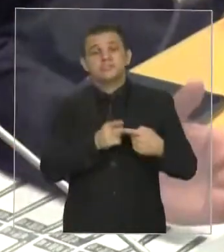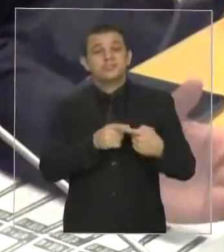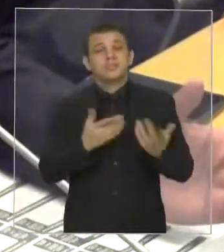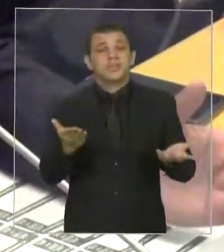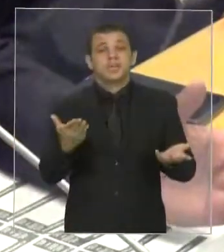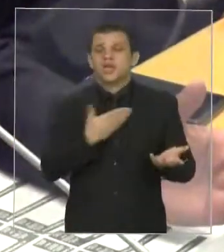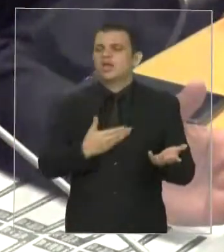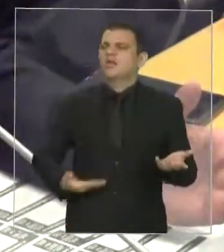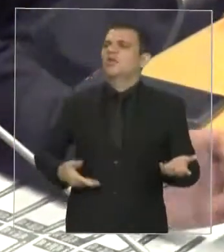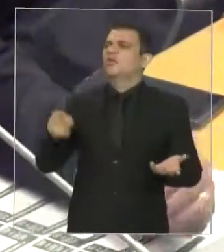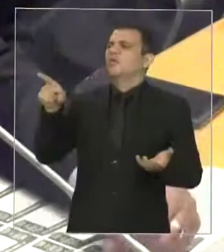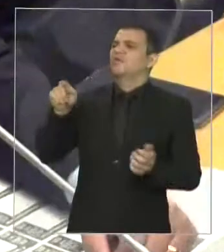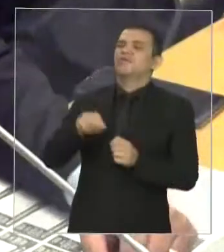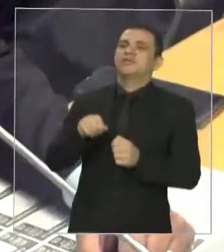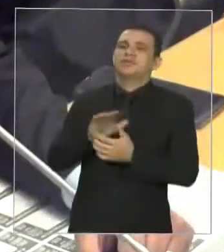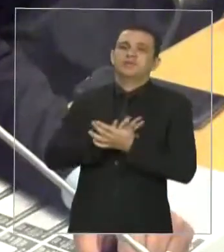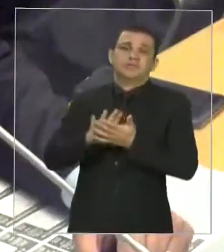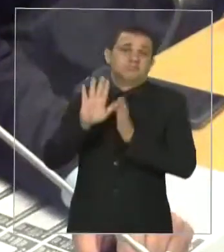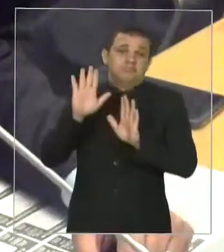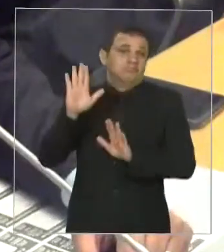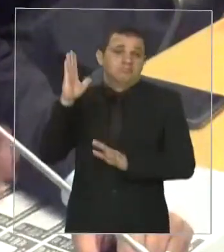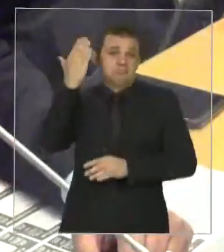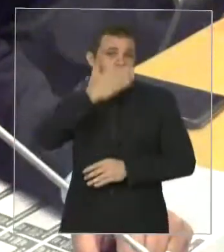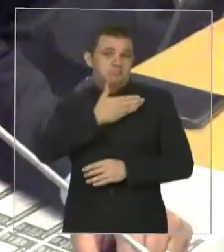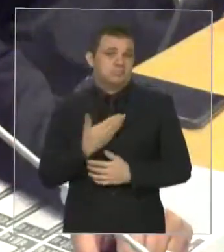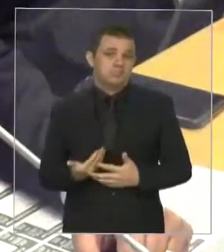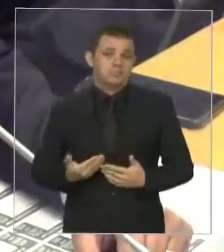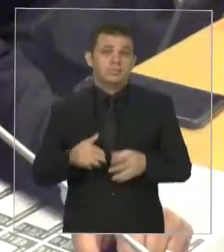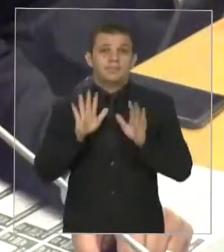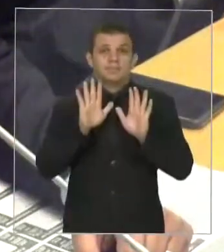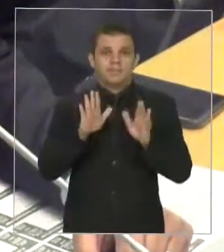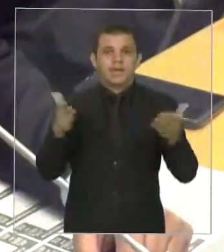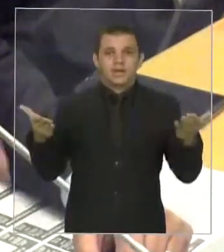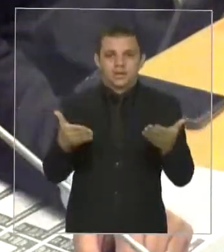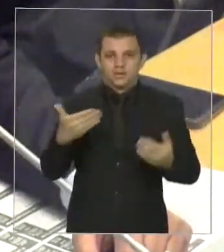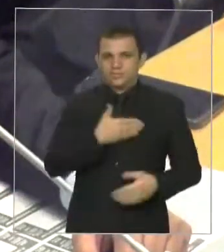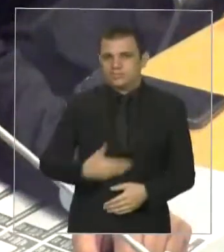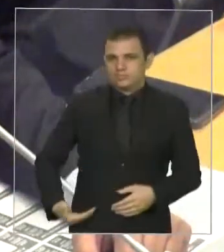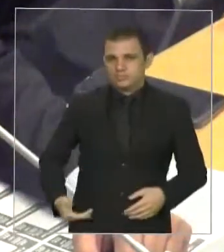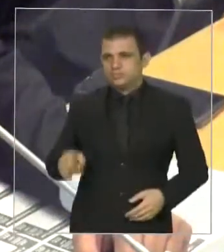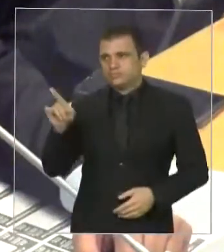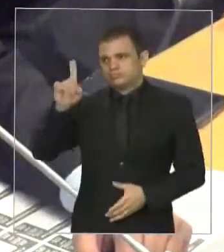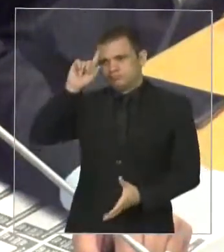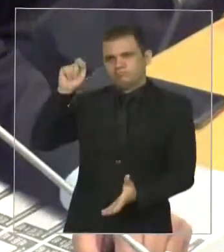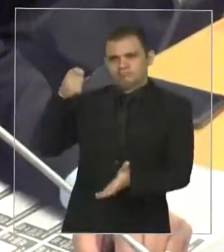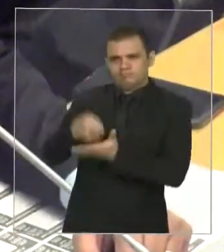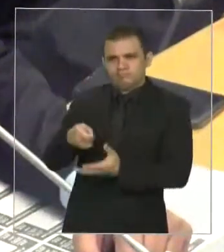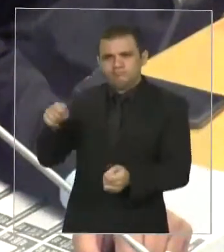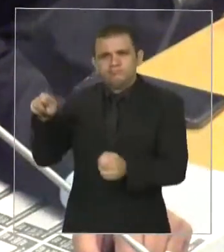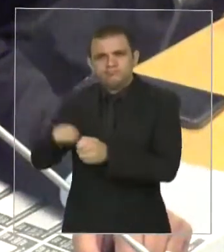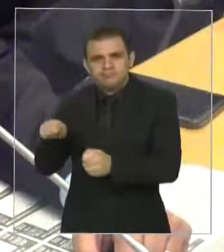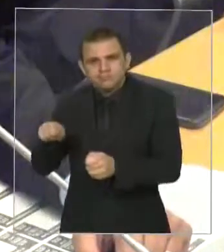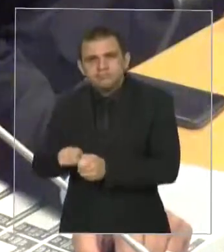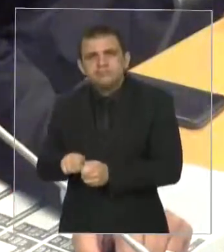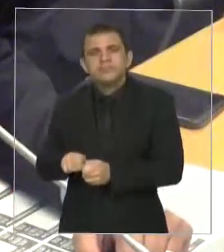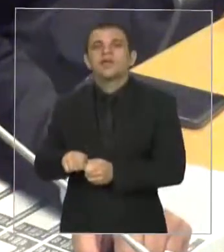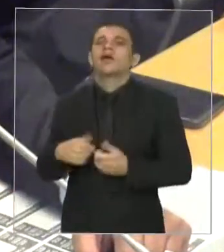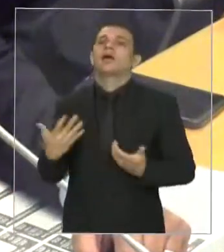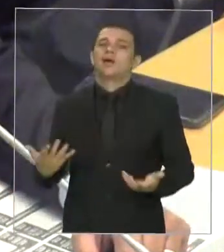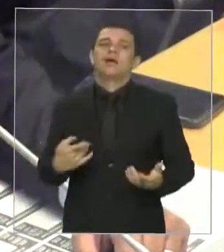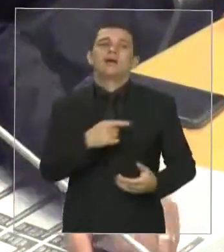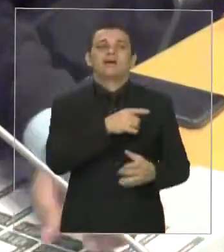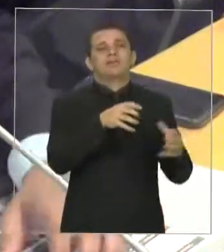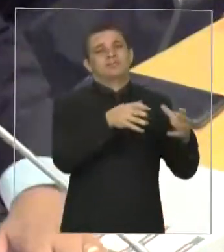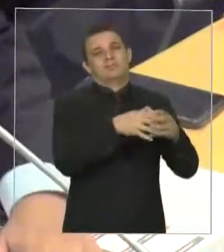falaria. Agora, justamente por fazer, por ter uma firme determinação, é que tem